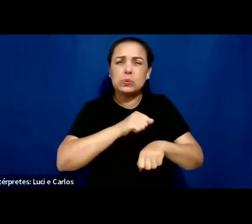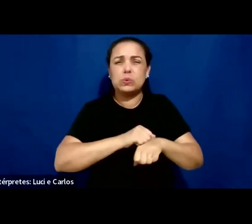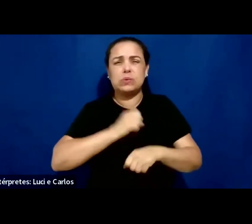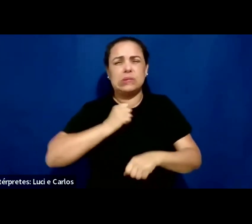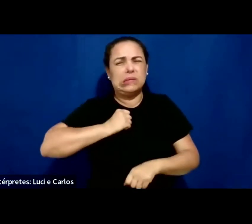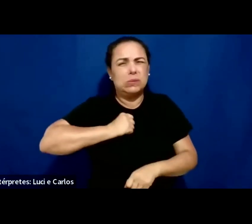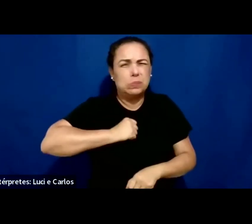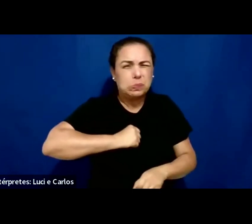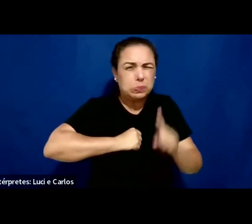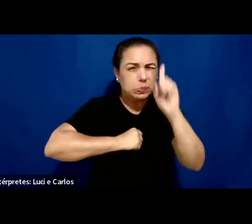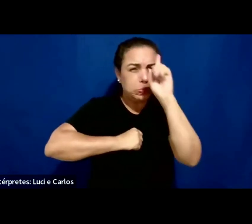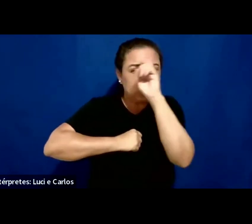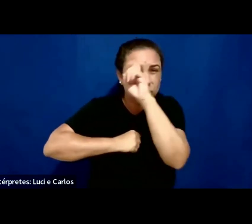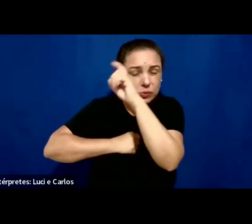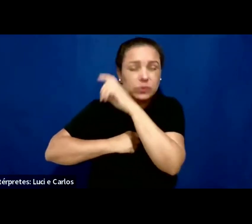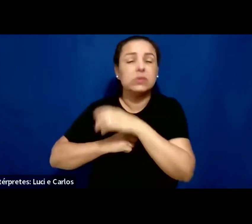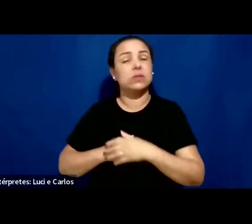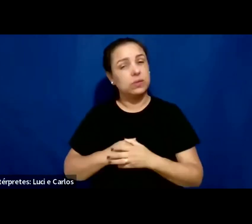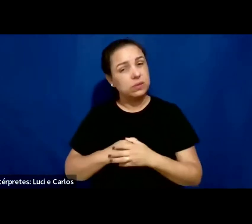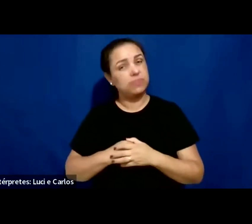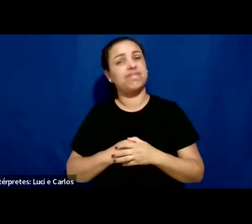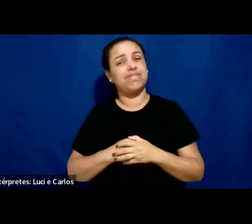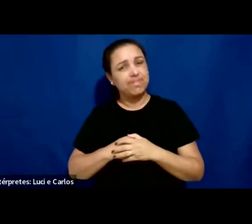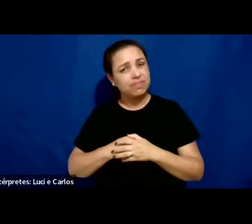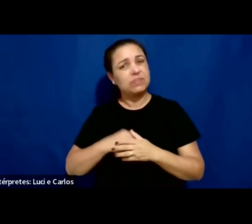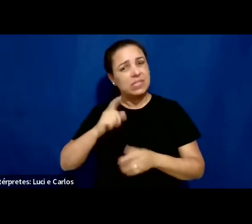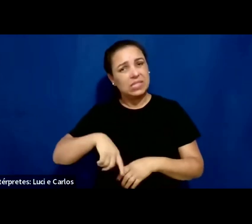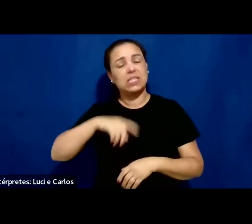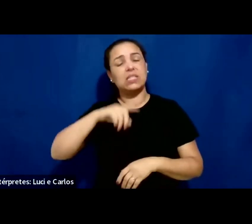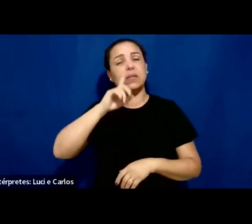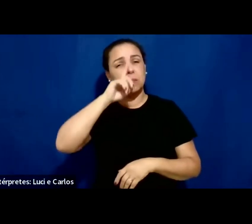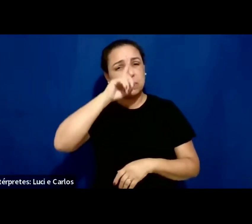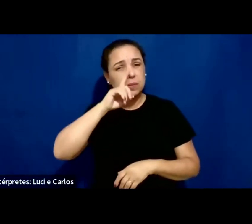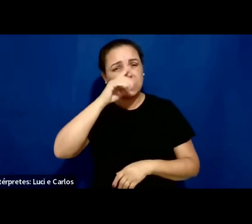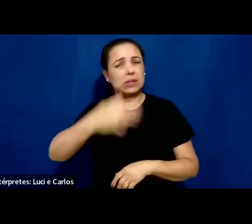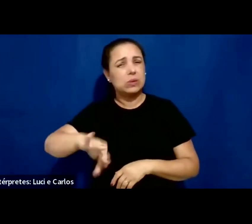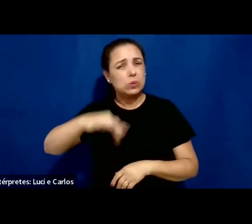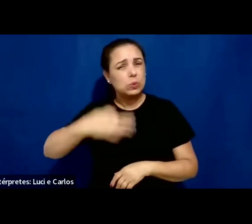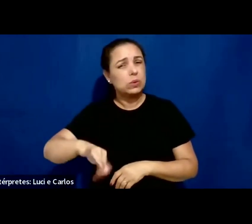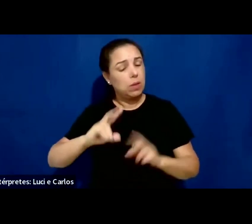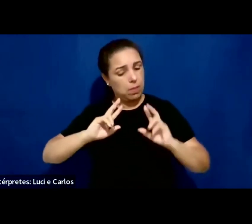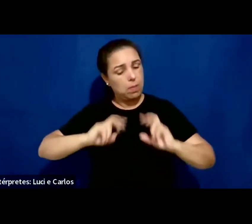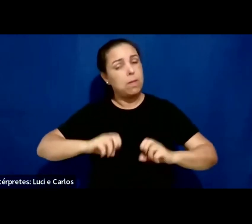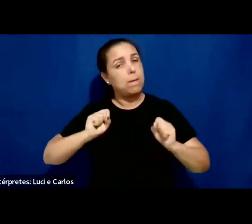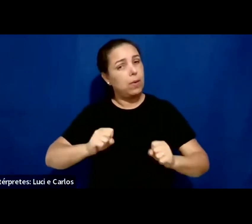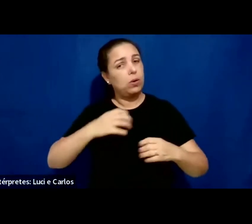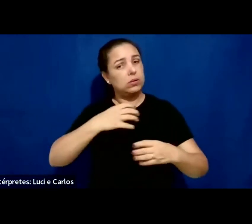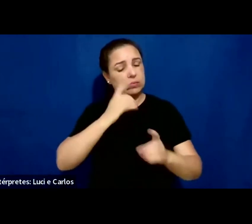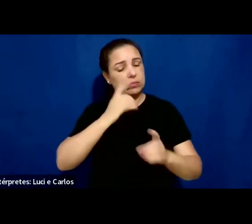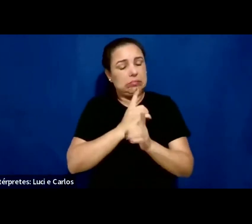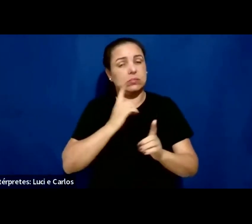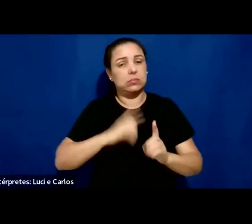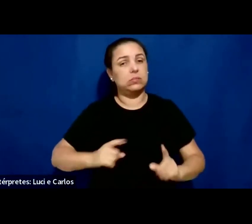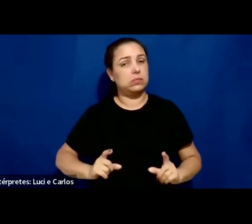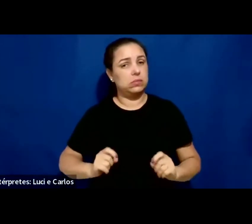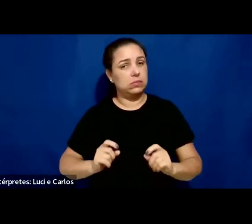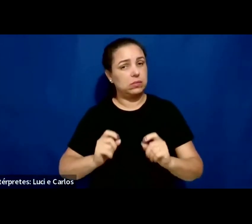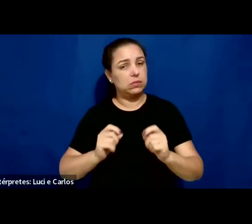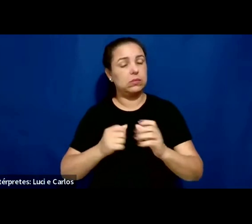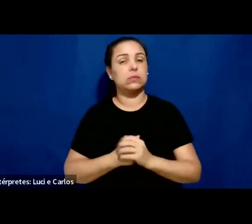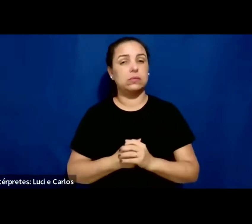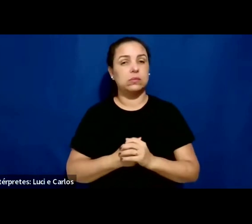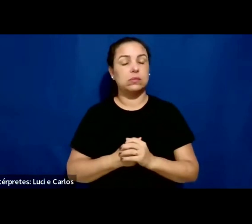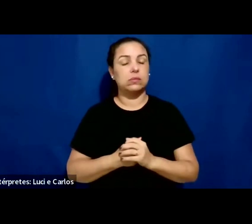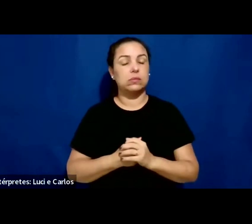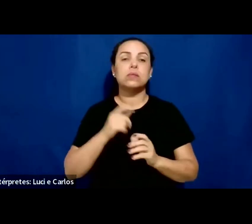ou até 4 vezes, que são os campeões, né? O clube dos 4, como eu digo, né? É possível? Sim. Treine o